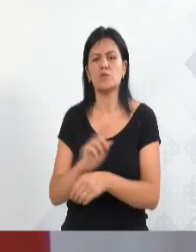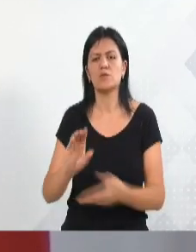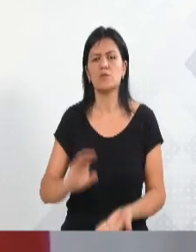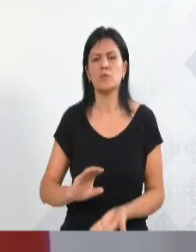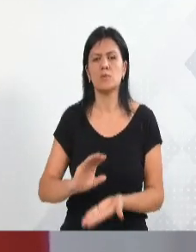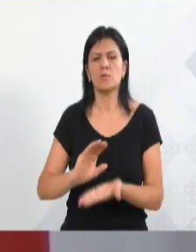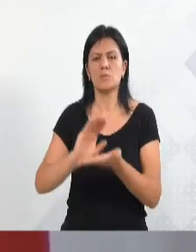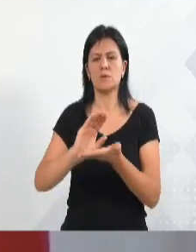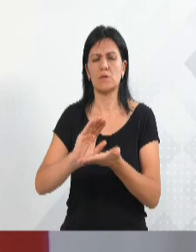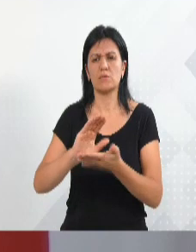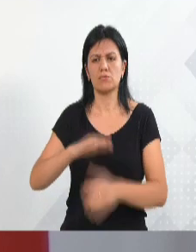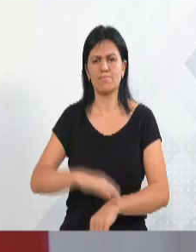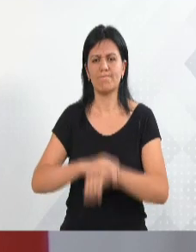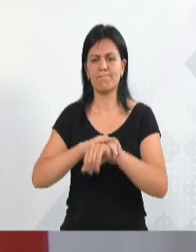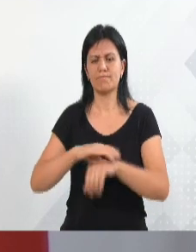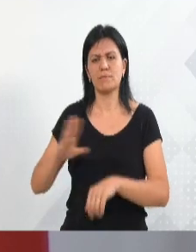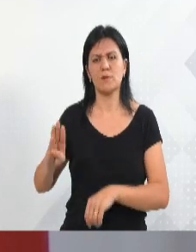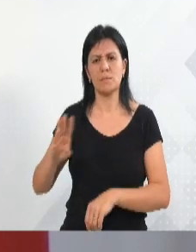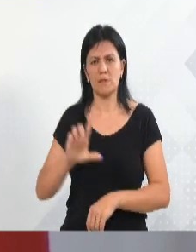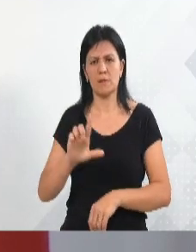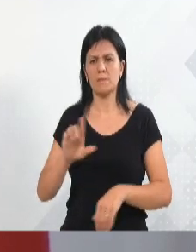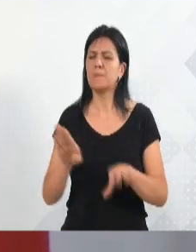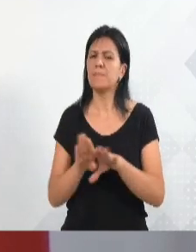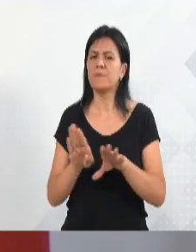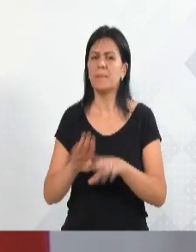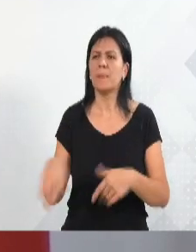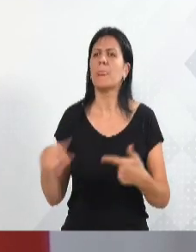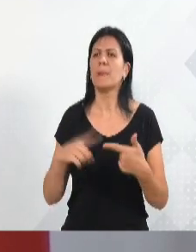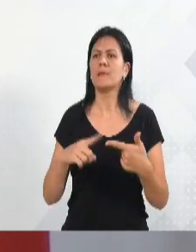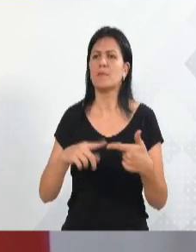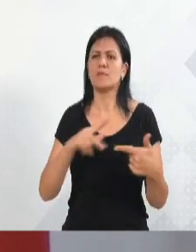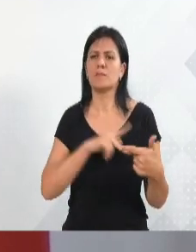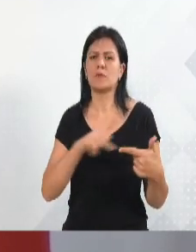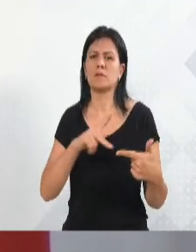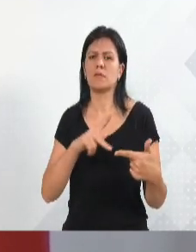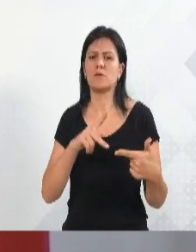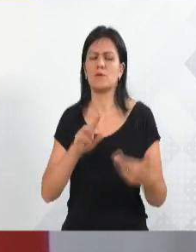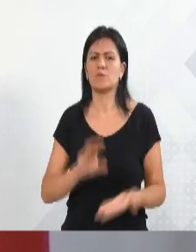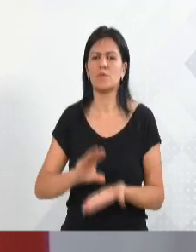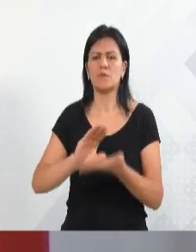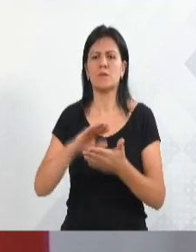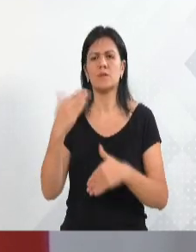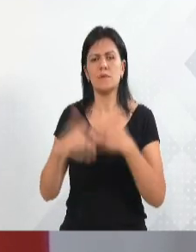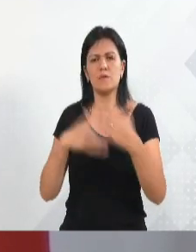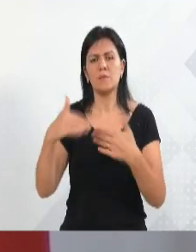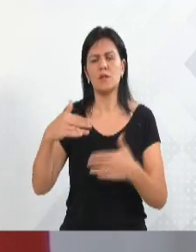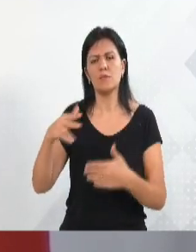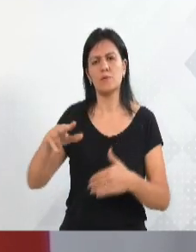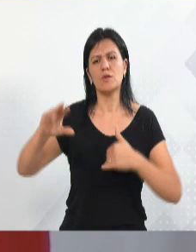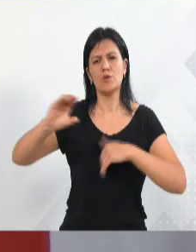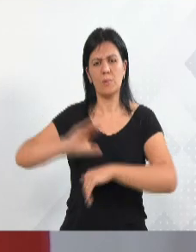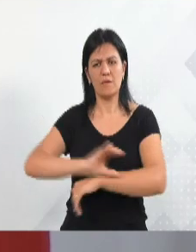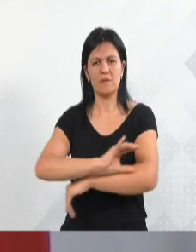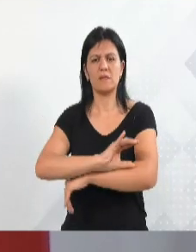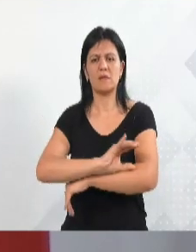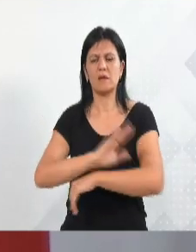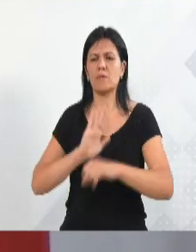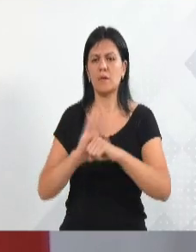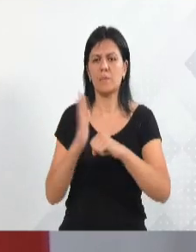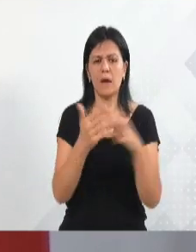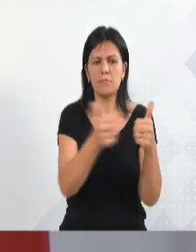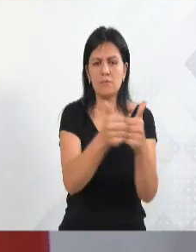de Segurança de Blumenau. Foi vice-presidente do Conselho de Desenvolvimento da Itopava Central e bairros